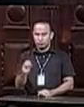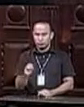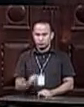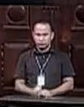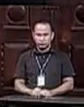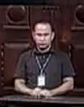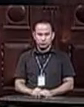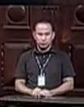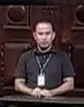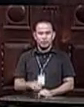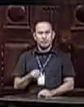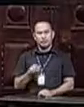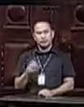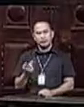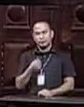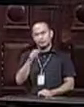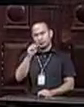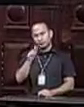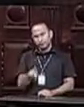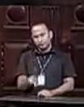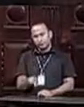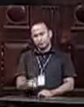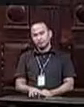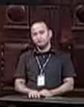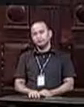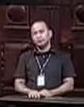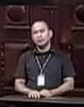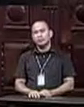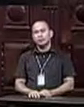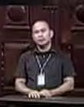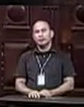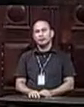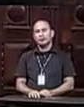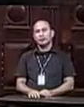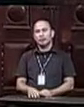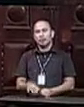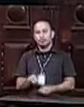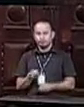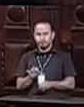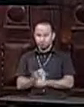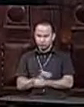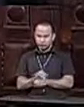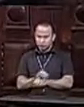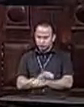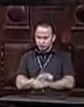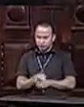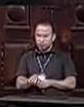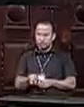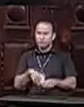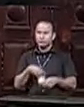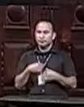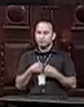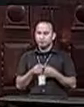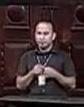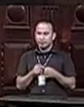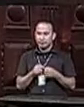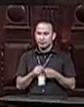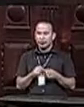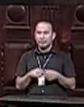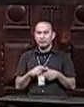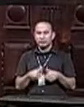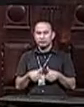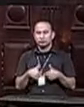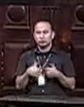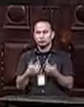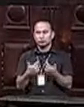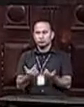Uma vez aprovado, esse projeto produzirá efeitos limitadores sobre a concessão